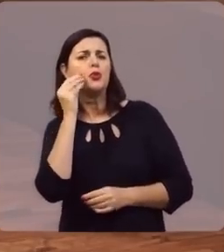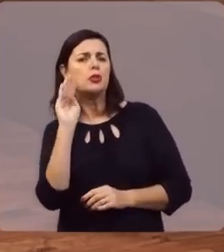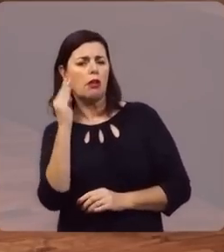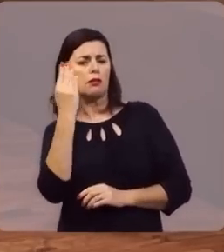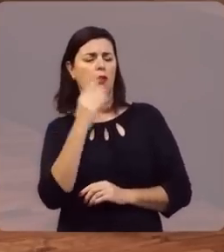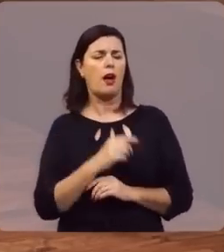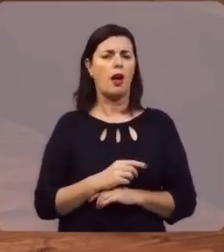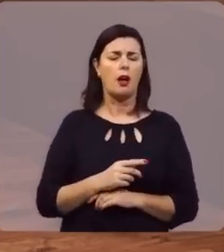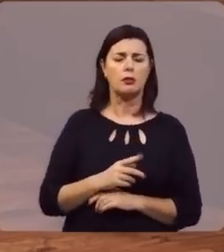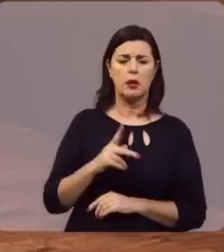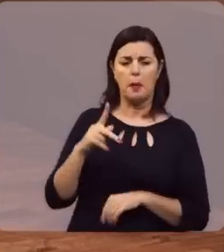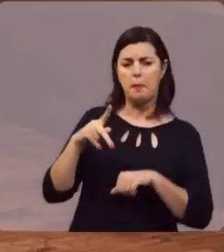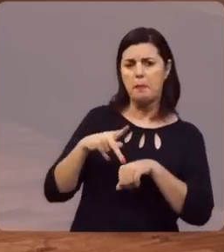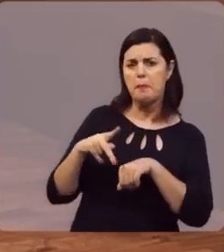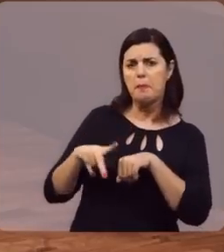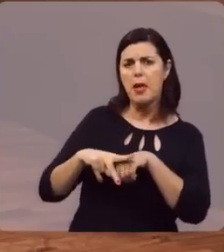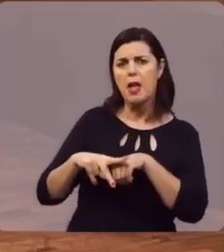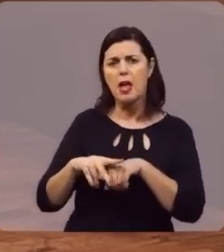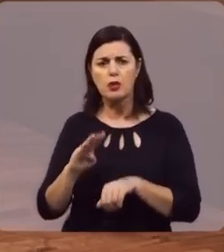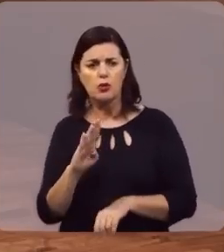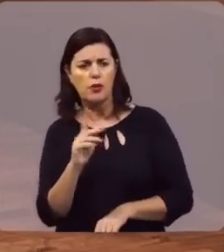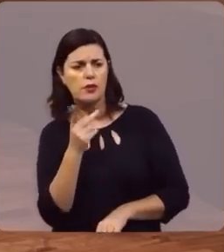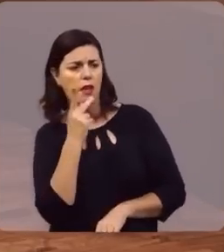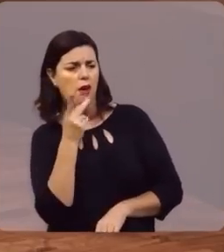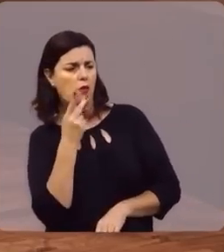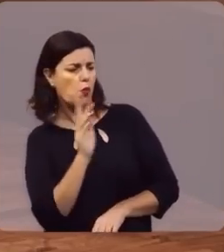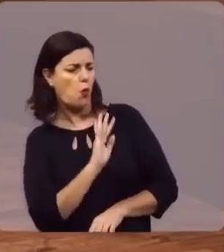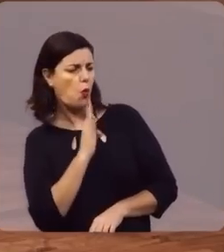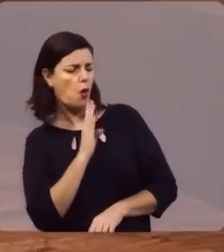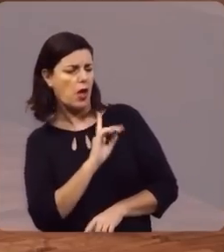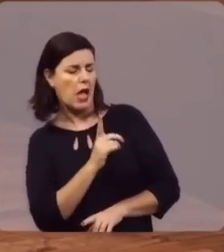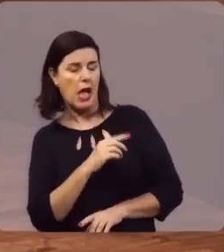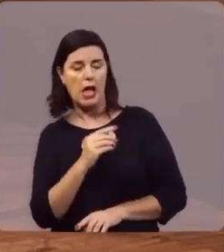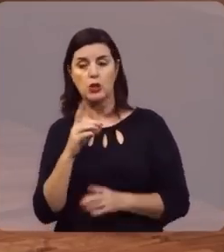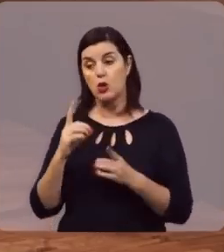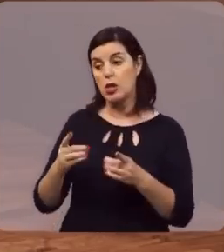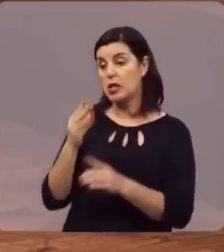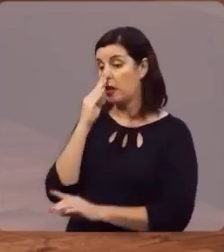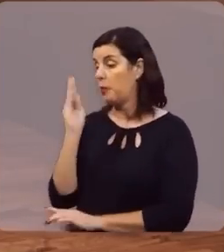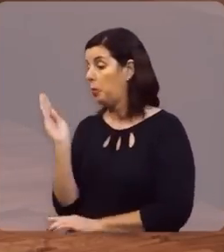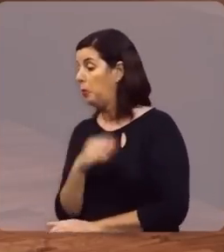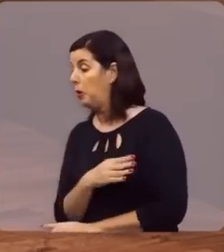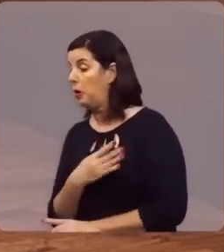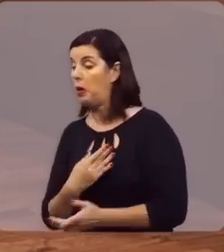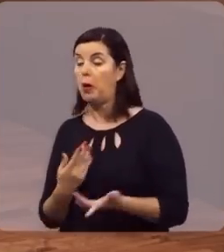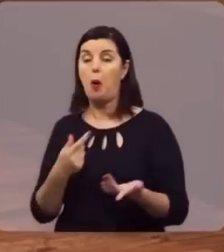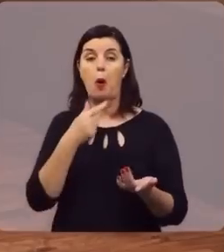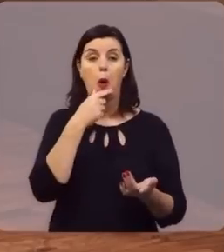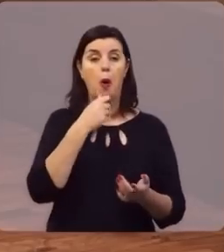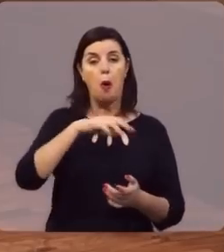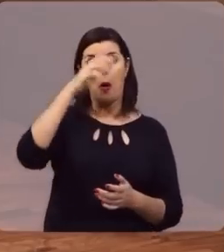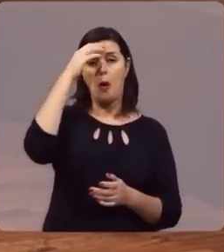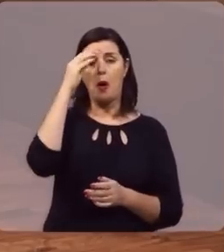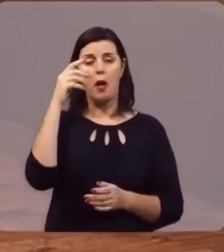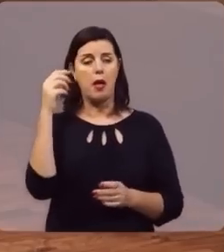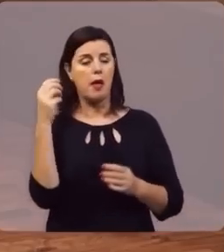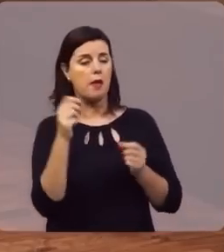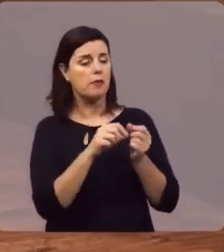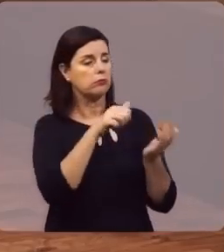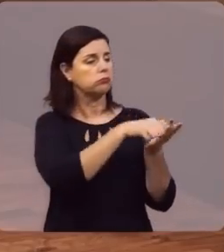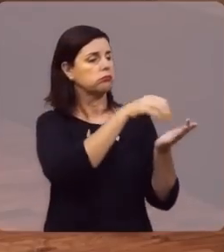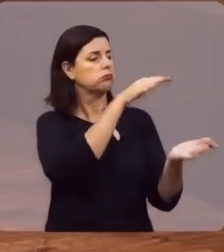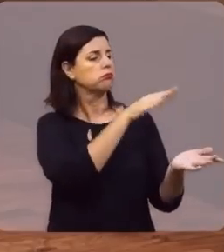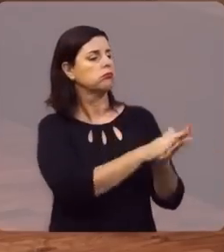traiu o porquê Pedro negou ou porque os discípulos o abandonaram o porquê pilato o sentenciou a pena de morte ou porque os